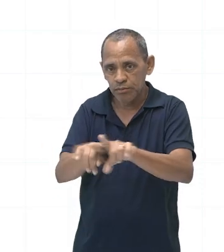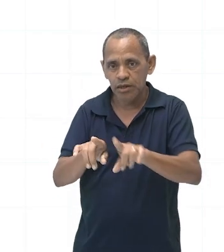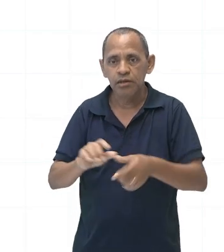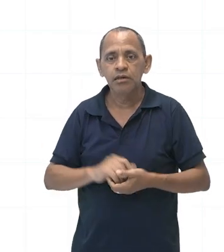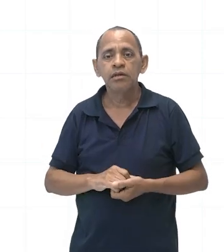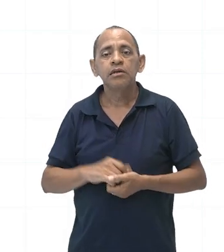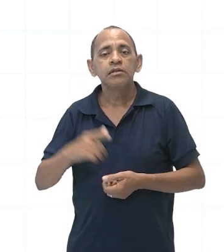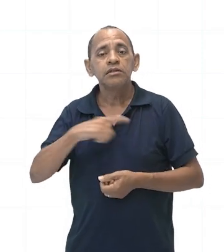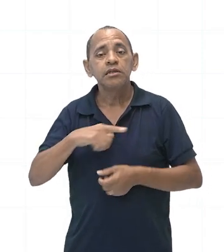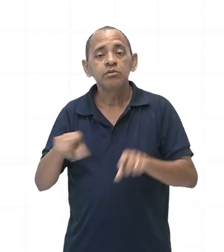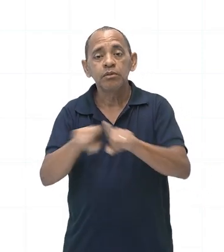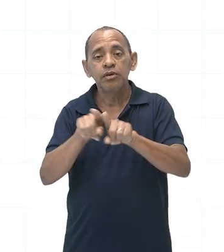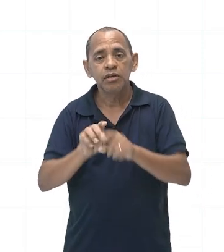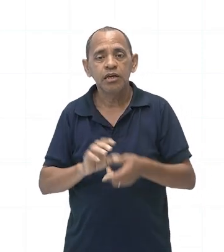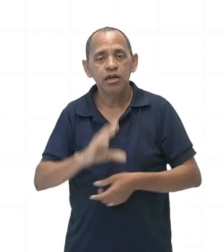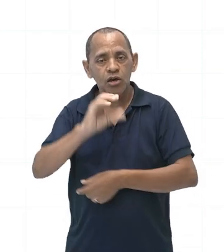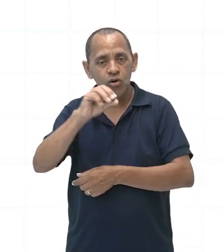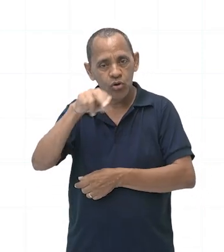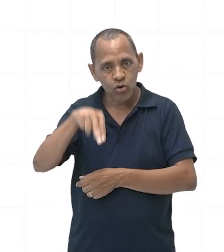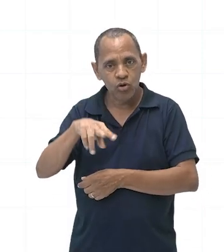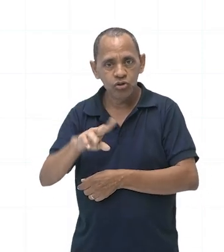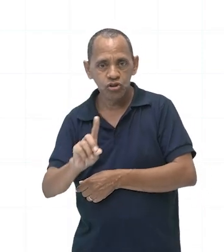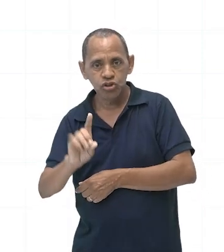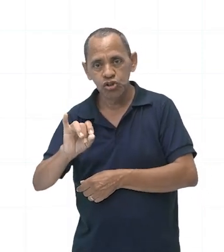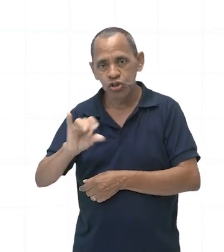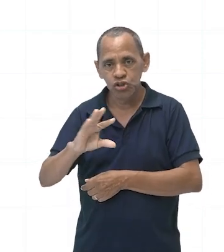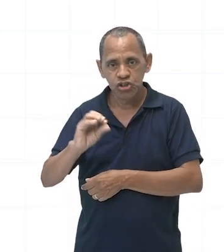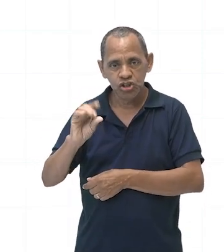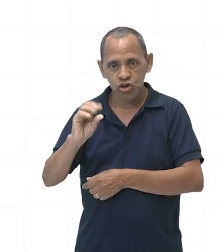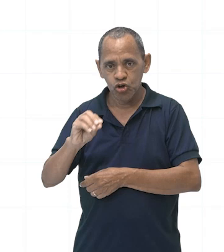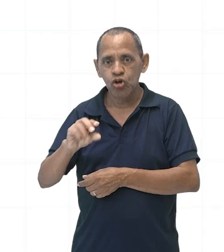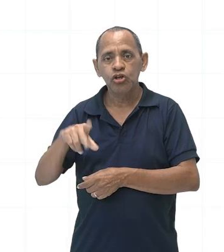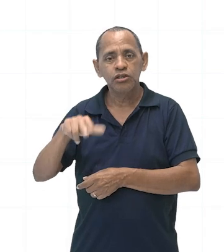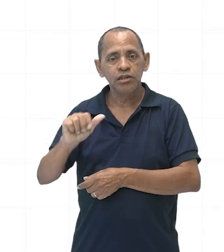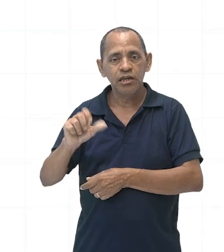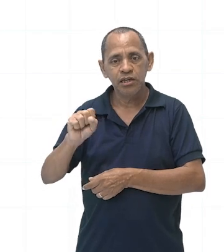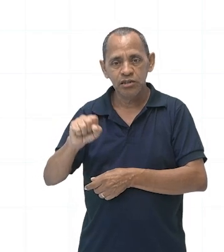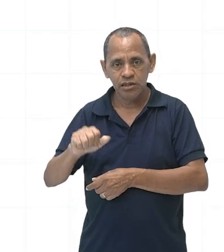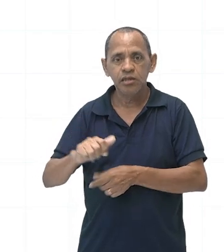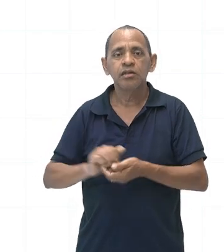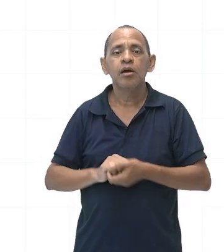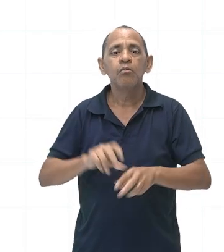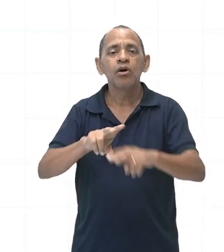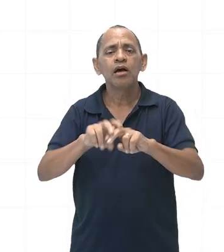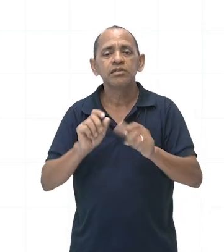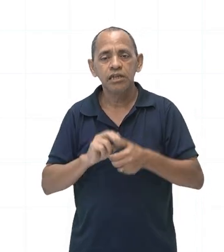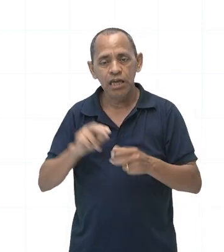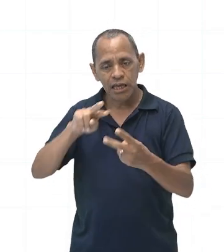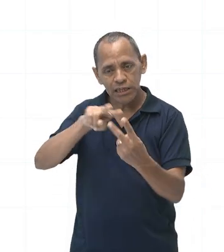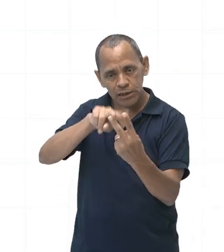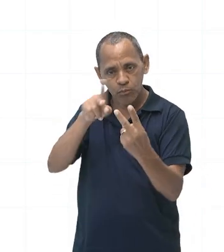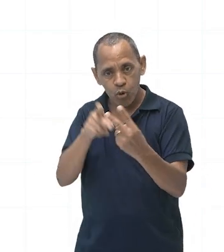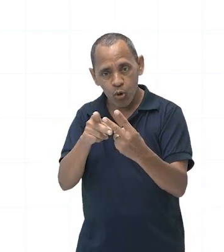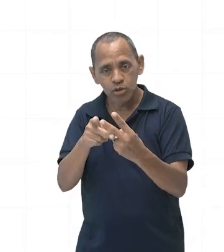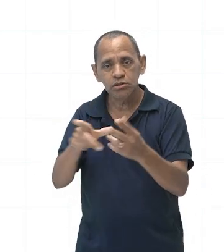que expressam uma condição ou uma hipótese para algo informado anteriormente. Então, tem lá,